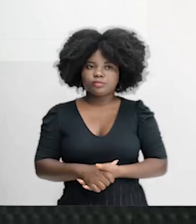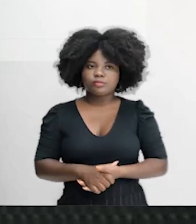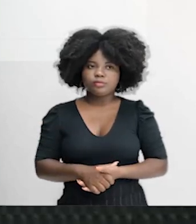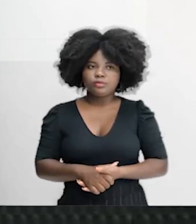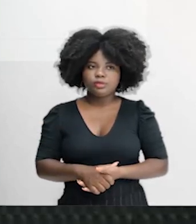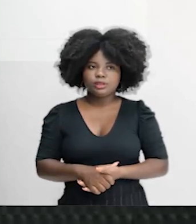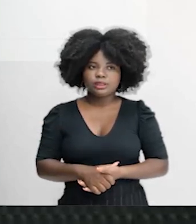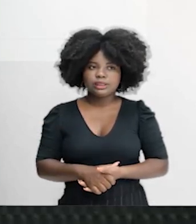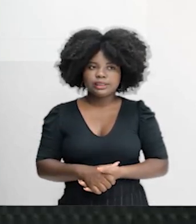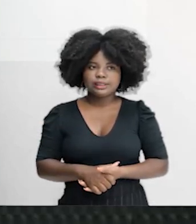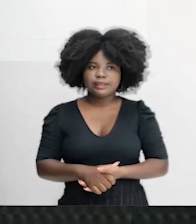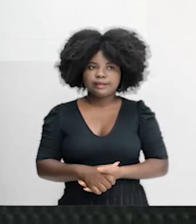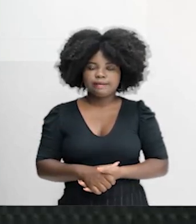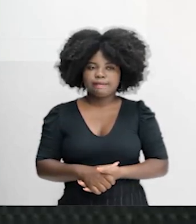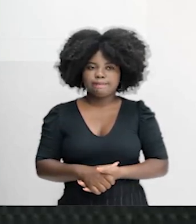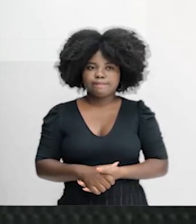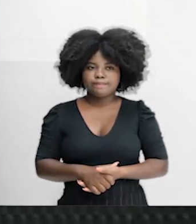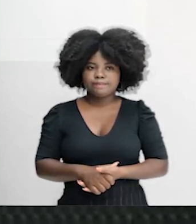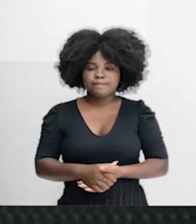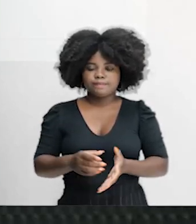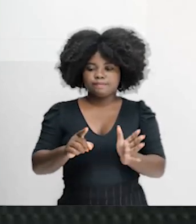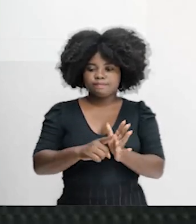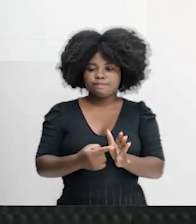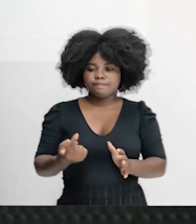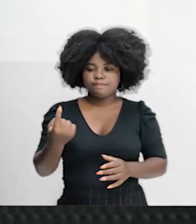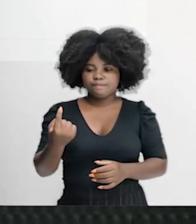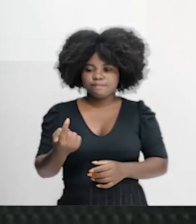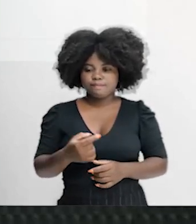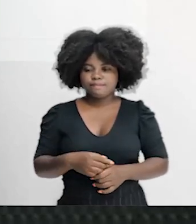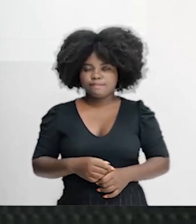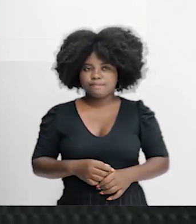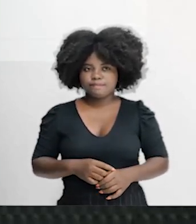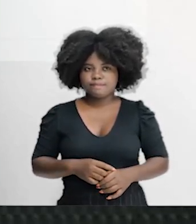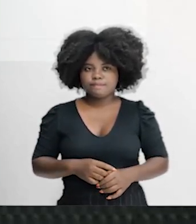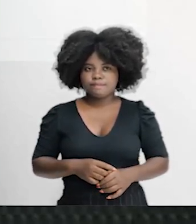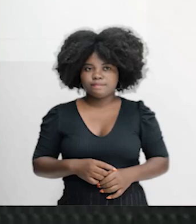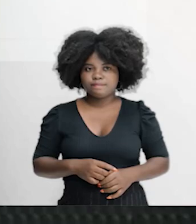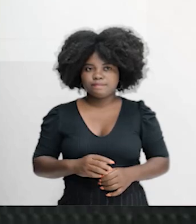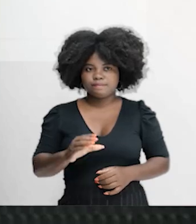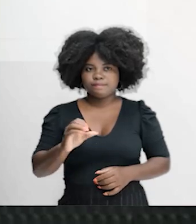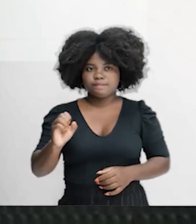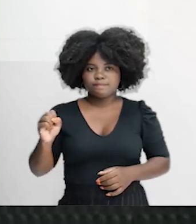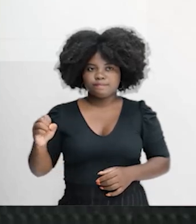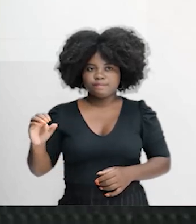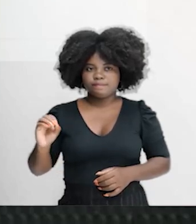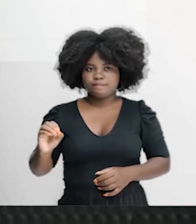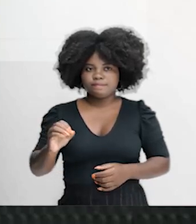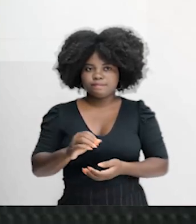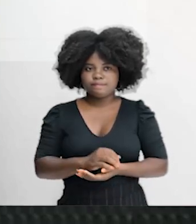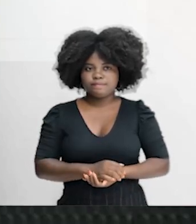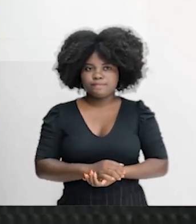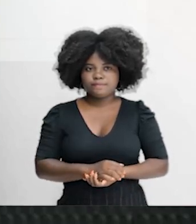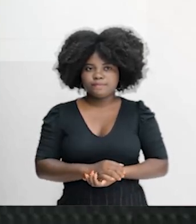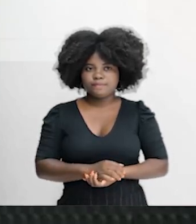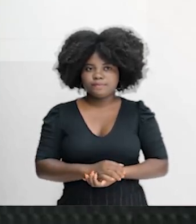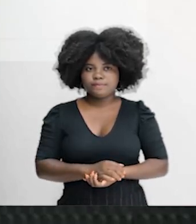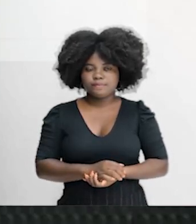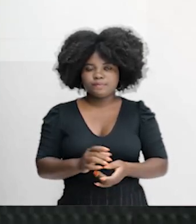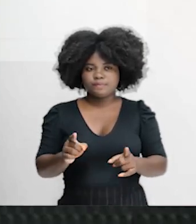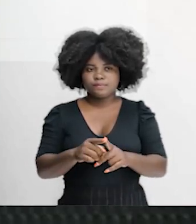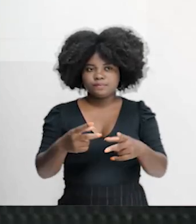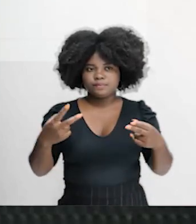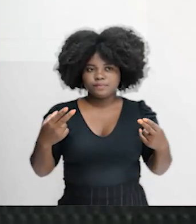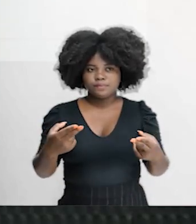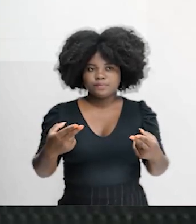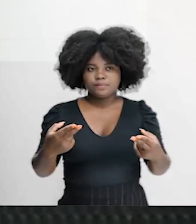Ó, o seno de 3π sobre 2 é menos 1. E o cosseno é 0. Ora, da mesma forma